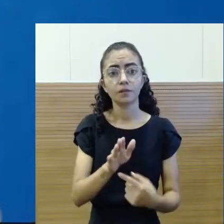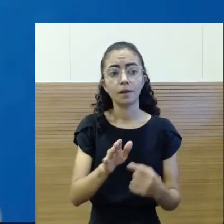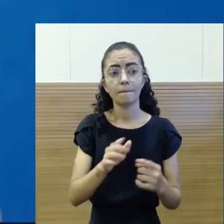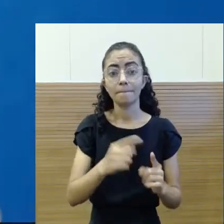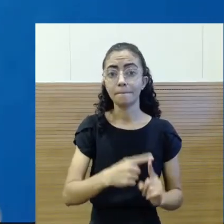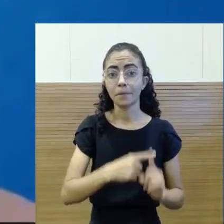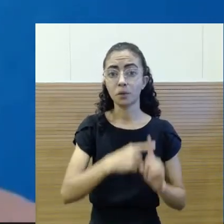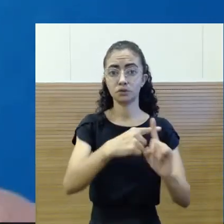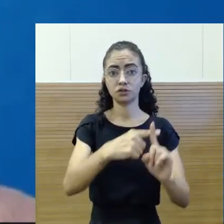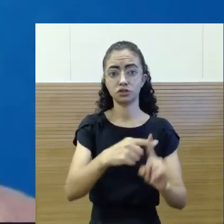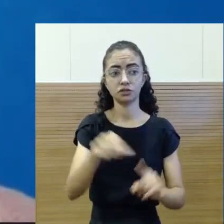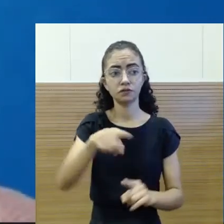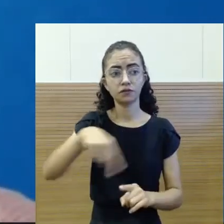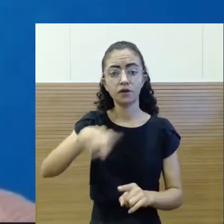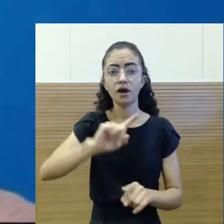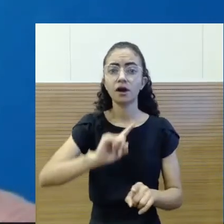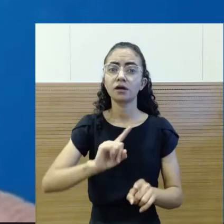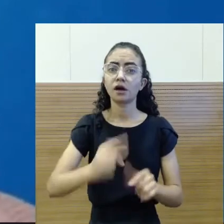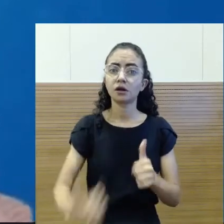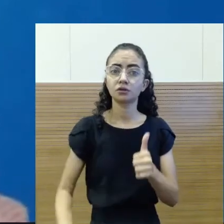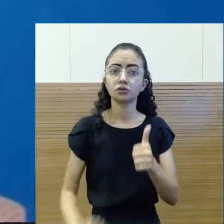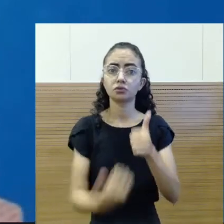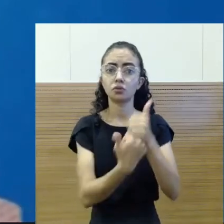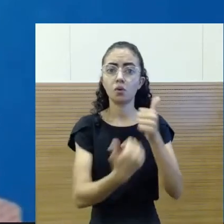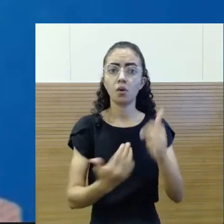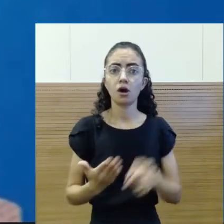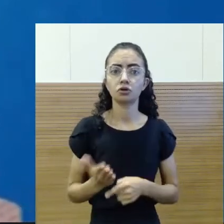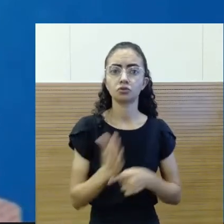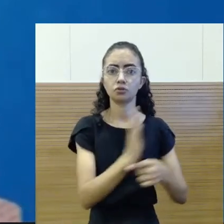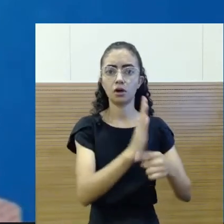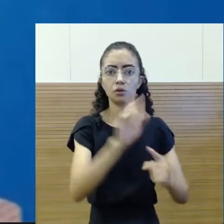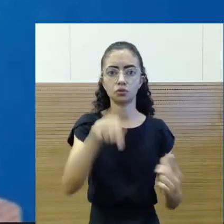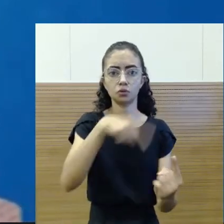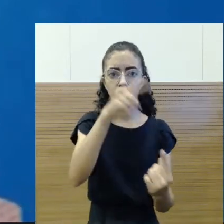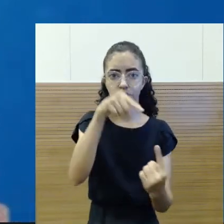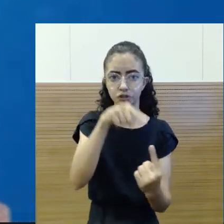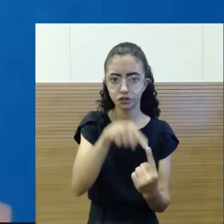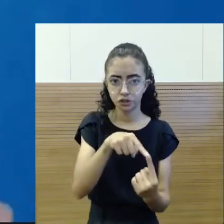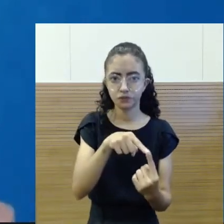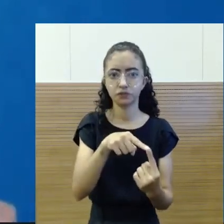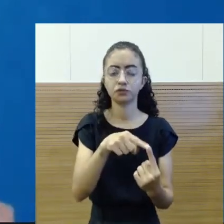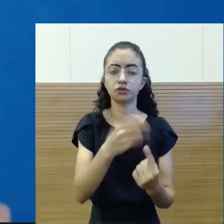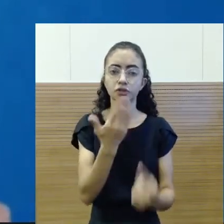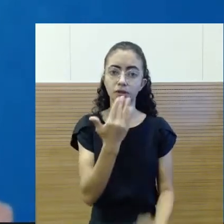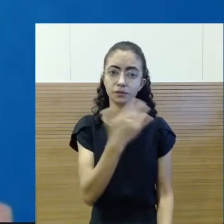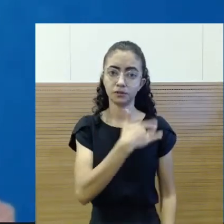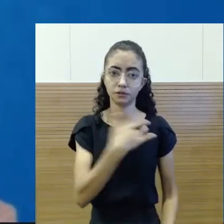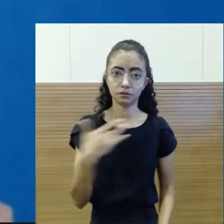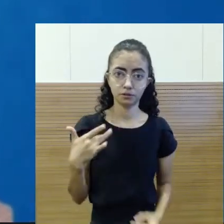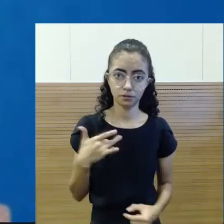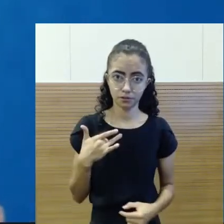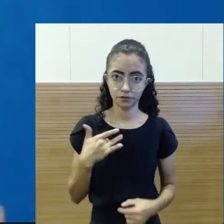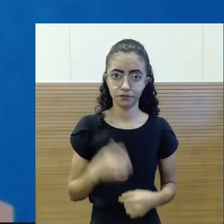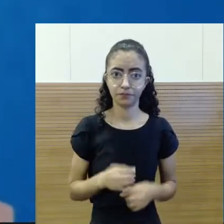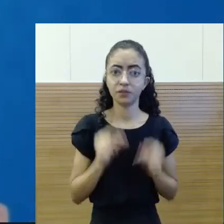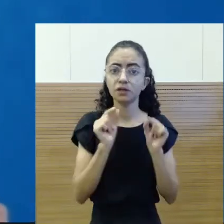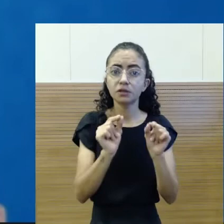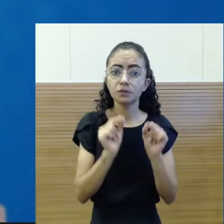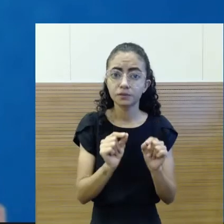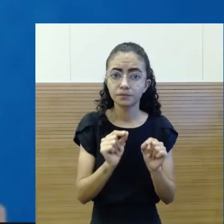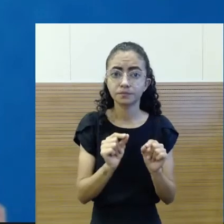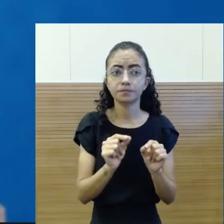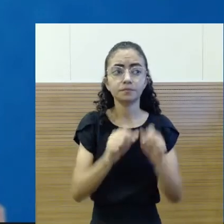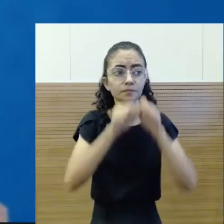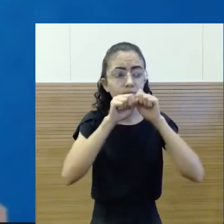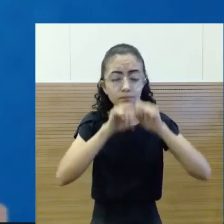positiva, contribuirão aos objetivos da coalizão de dietas saudáveis, que é trazer o acesso